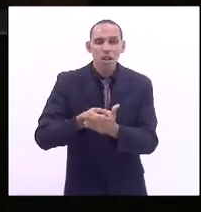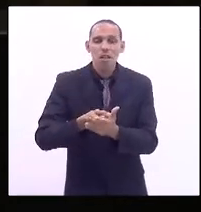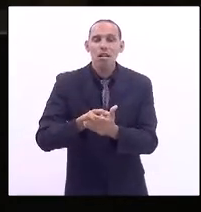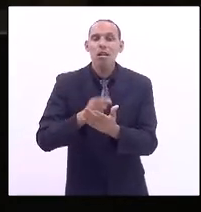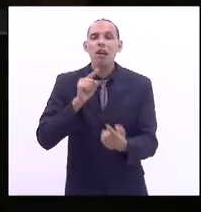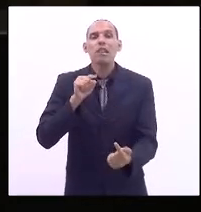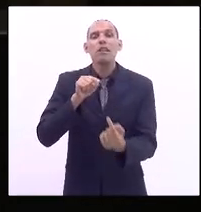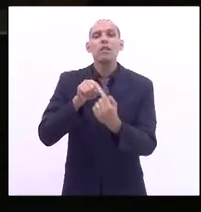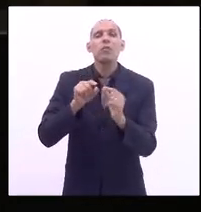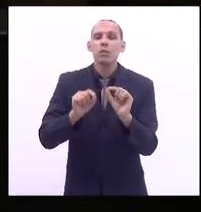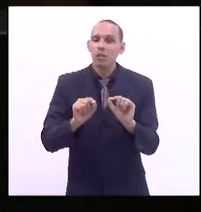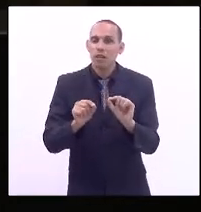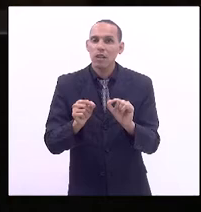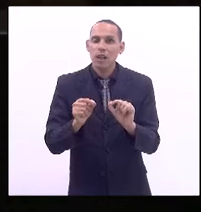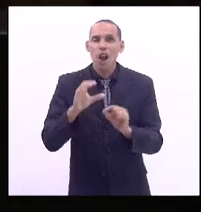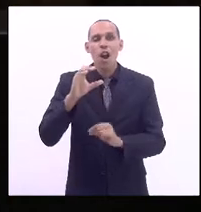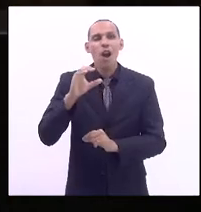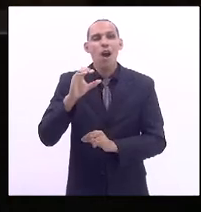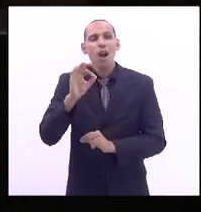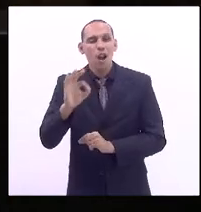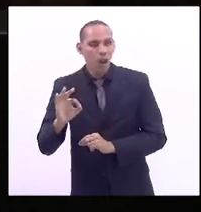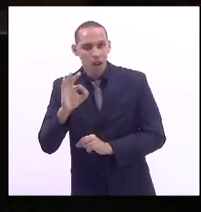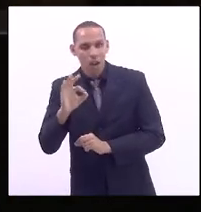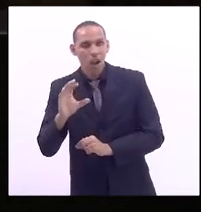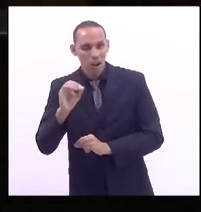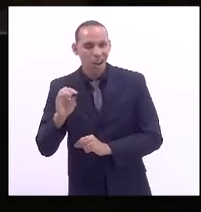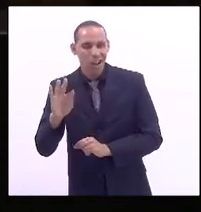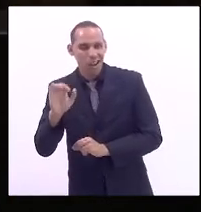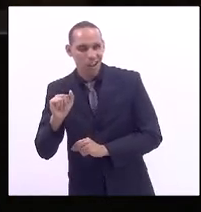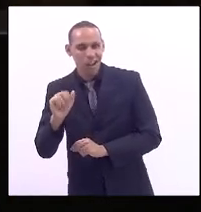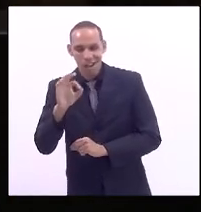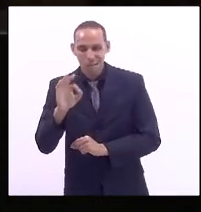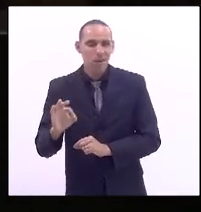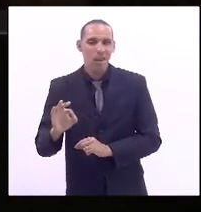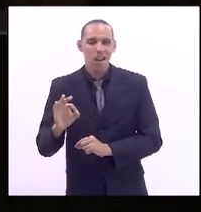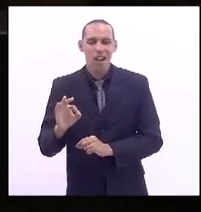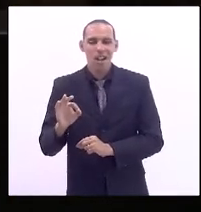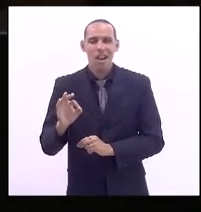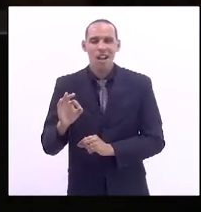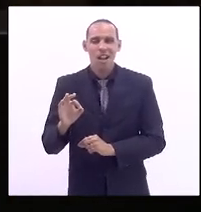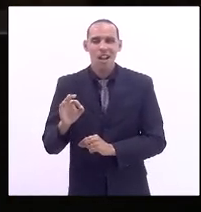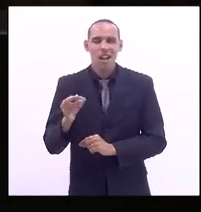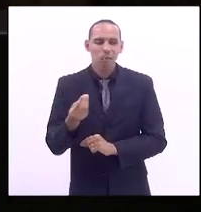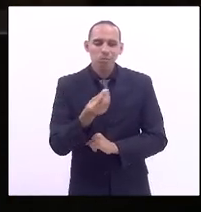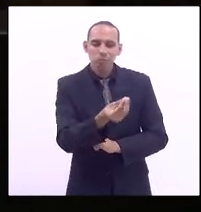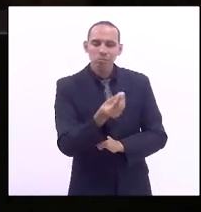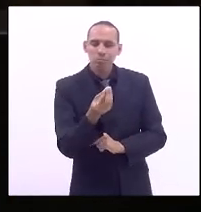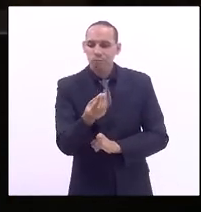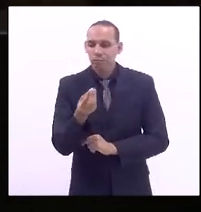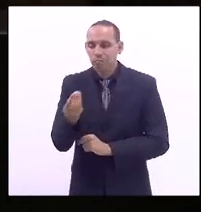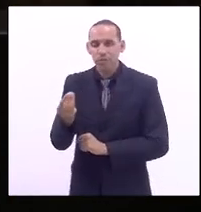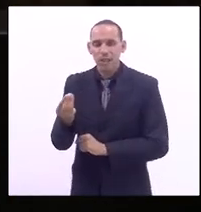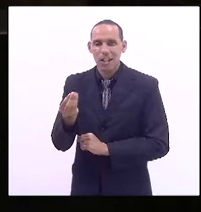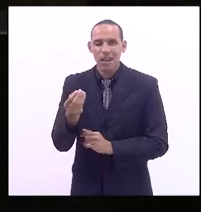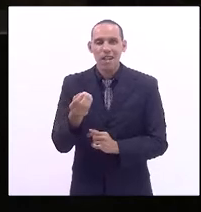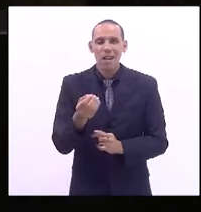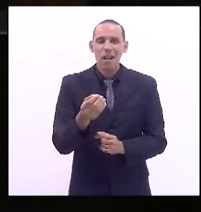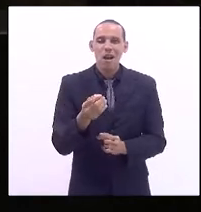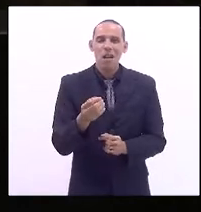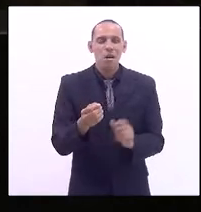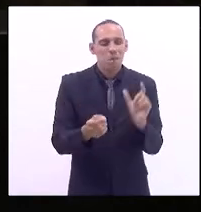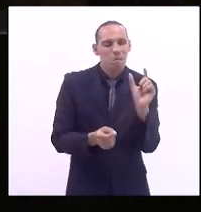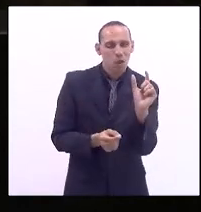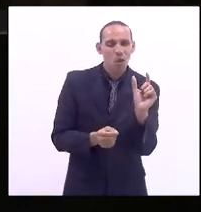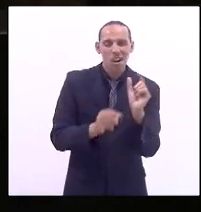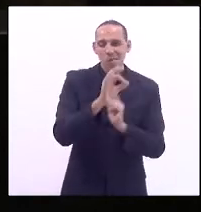para ela uma cota que tem que ser destinada daquilo que ela constrói exatamente para